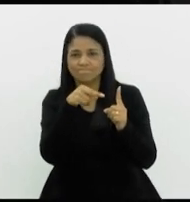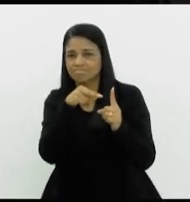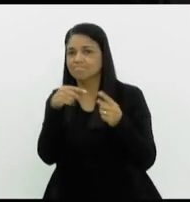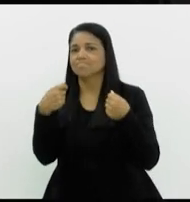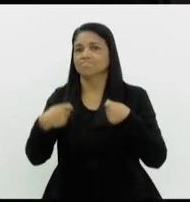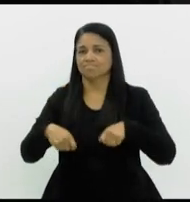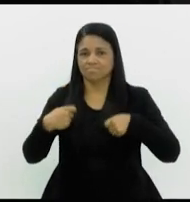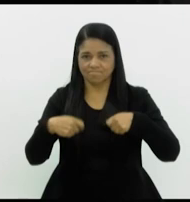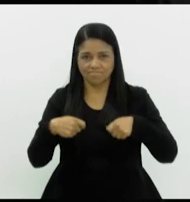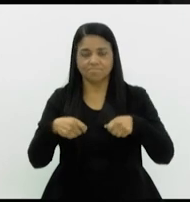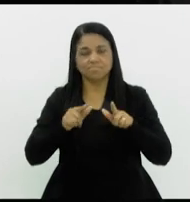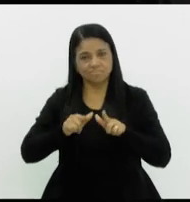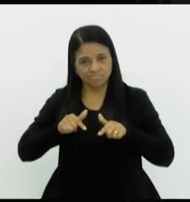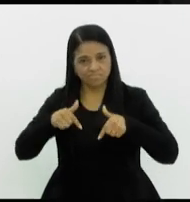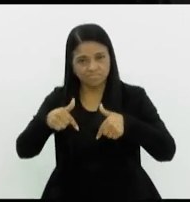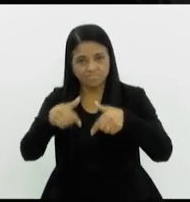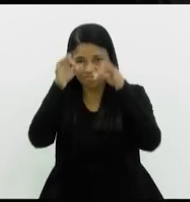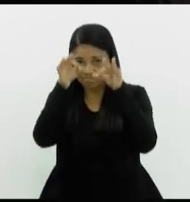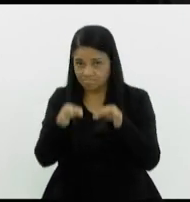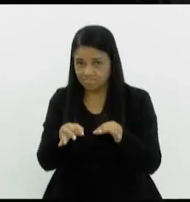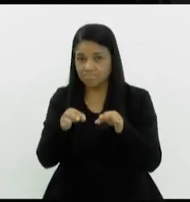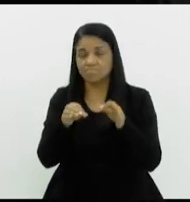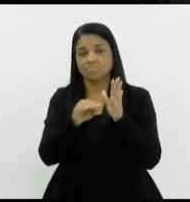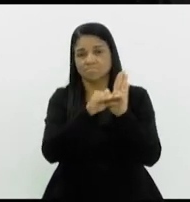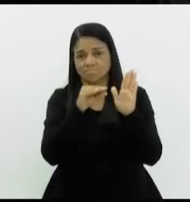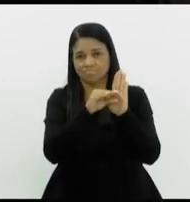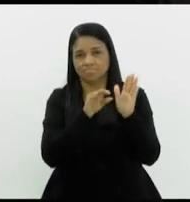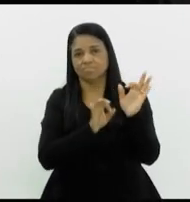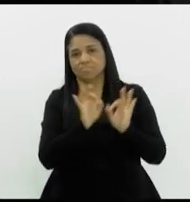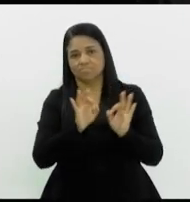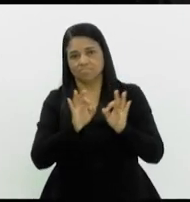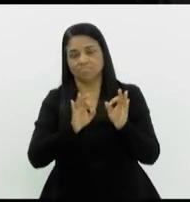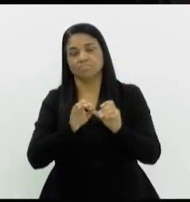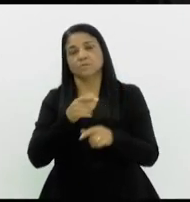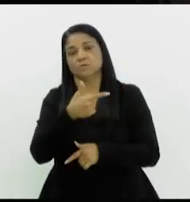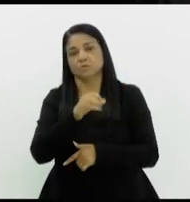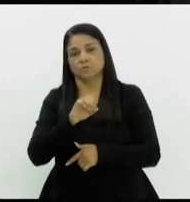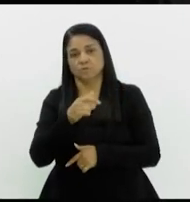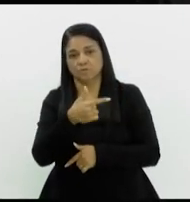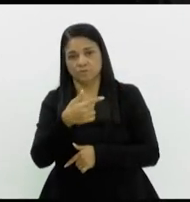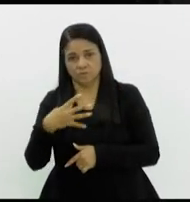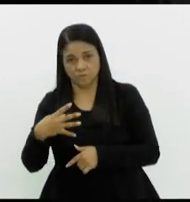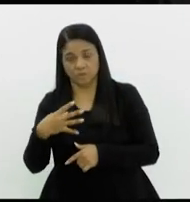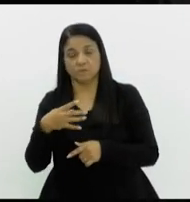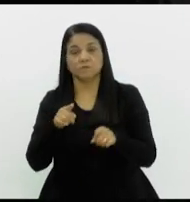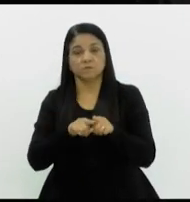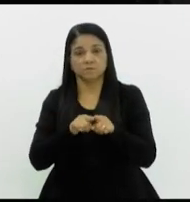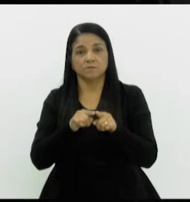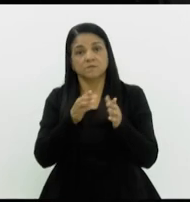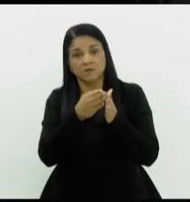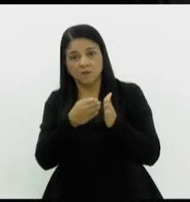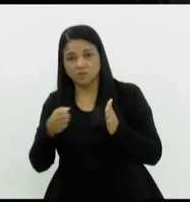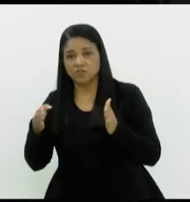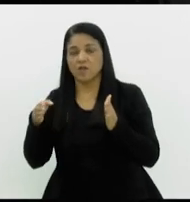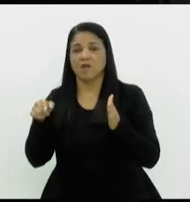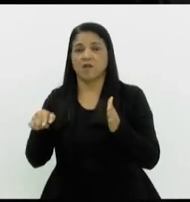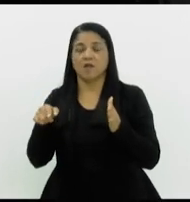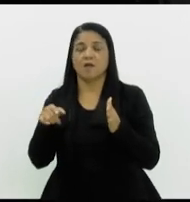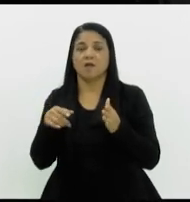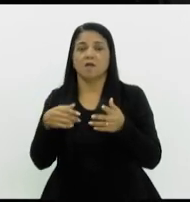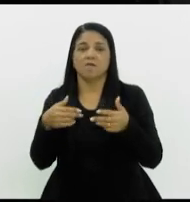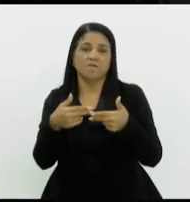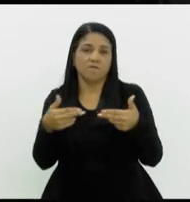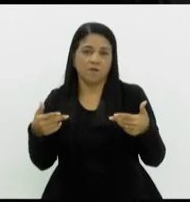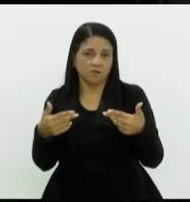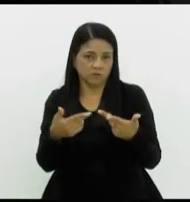a correta execução das emendas já elaboradas para 2024, além de adiar potenciais benefícios